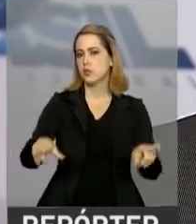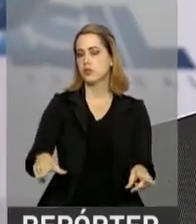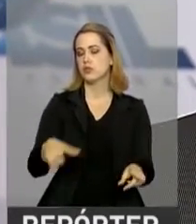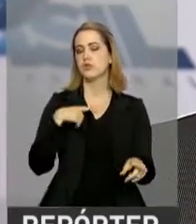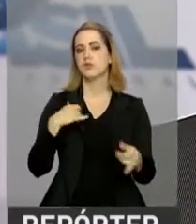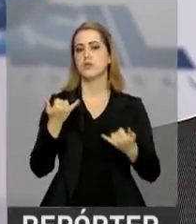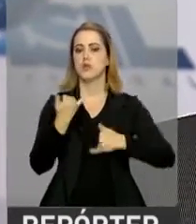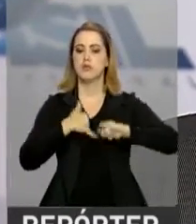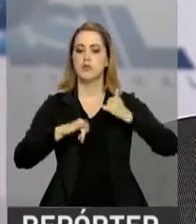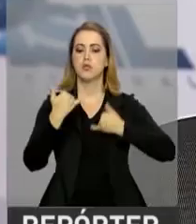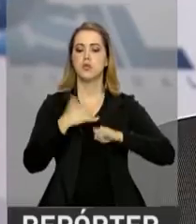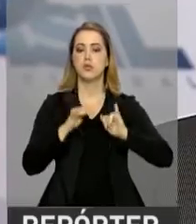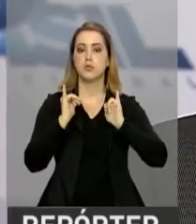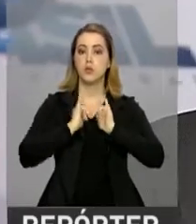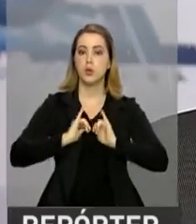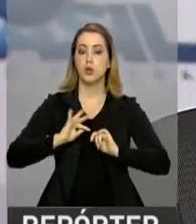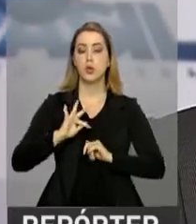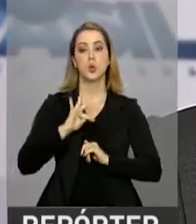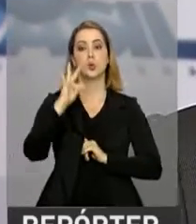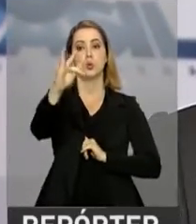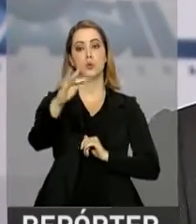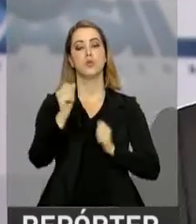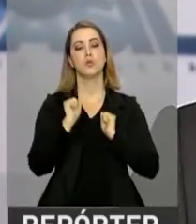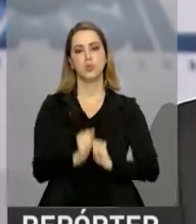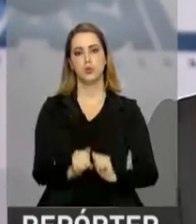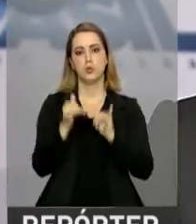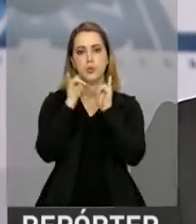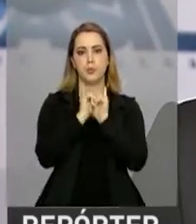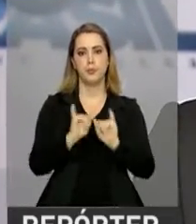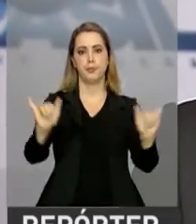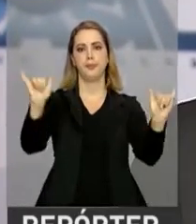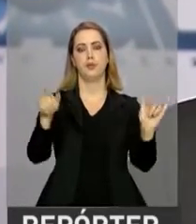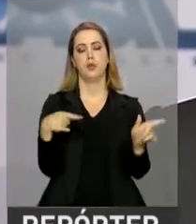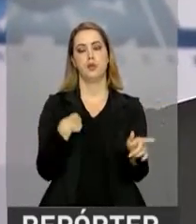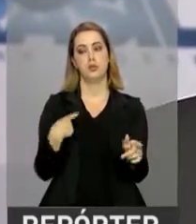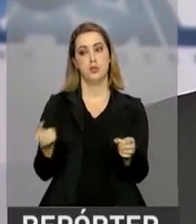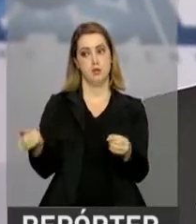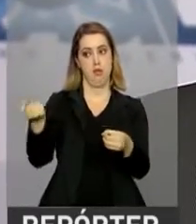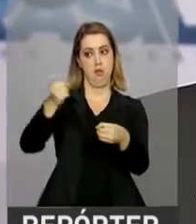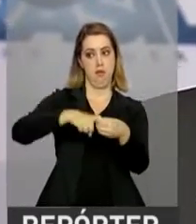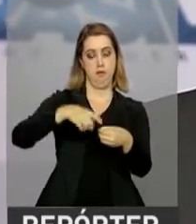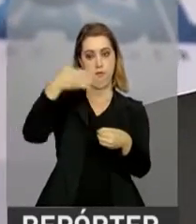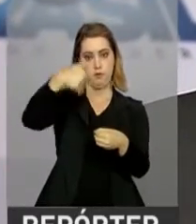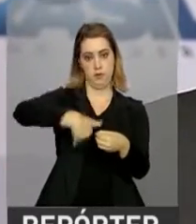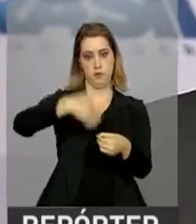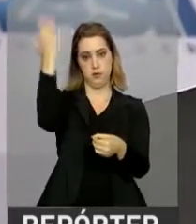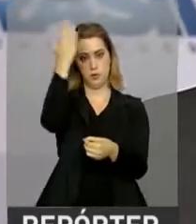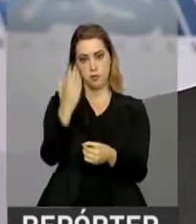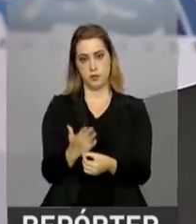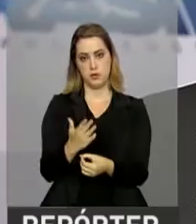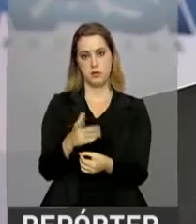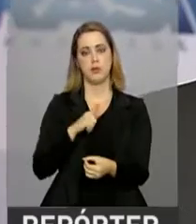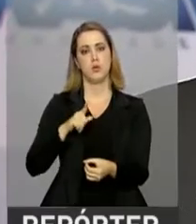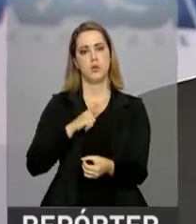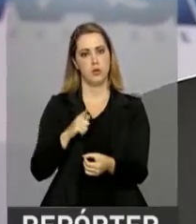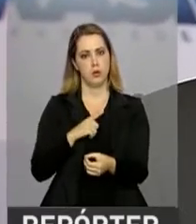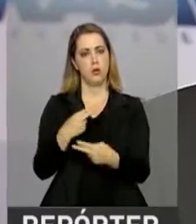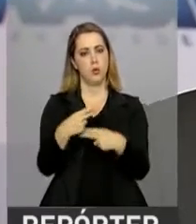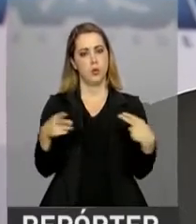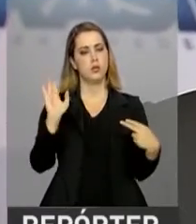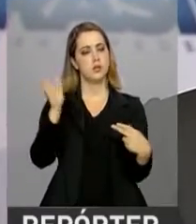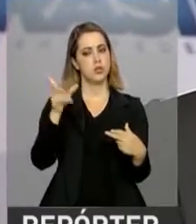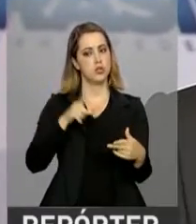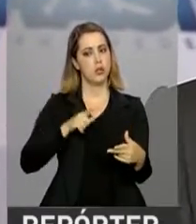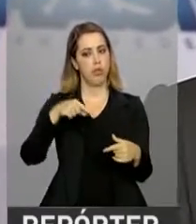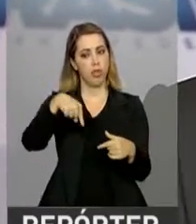para ser lançados e que possam ter transferência também para o brasil então nós estamos não só trazendo o produto que já está no mercado mas